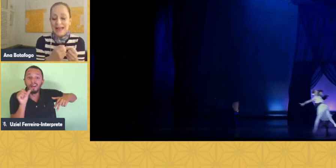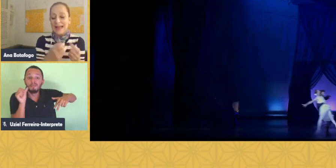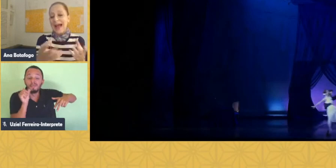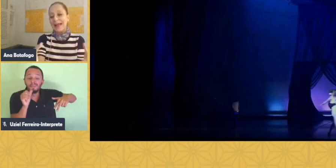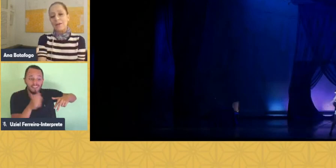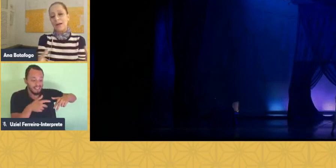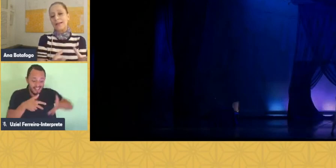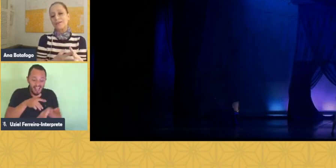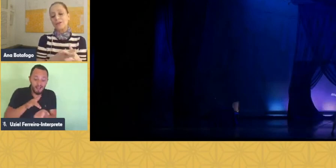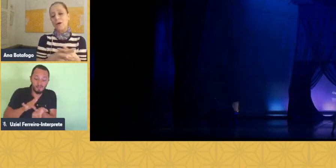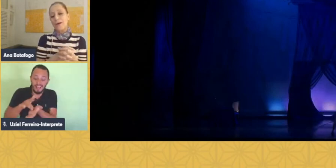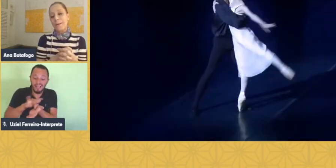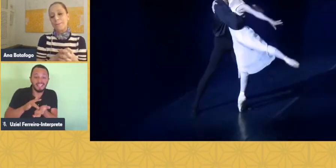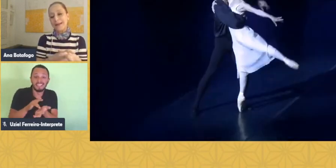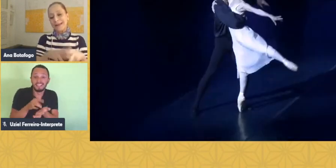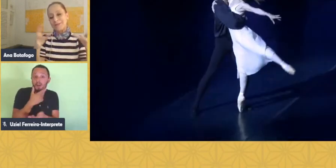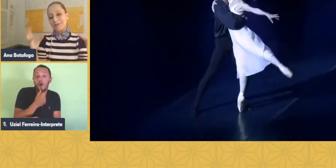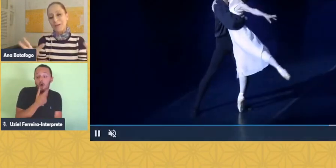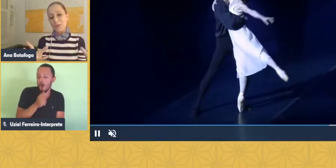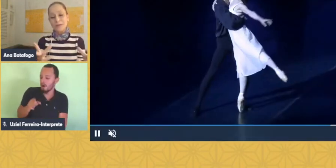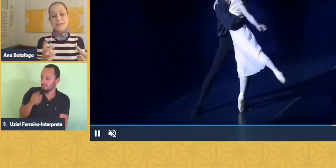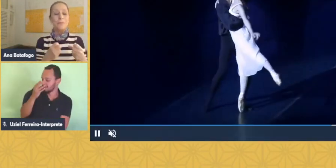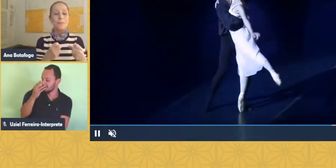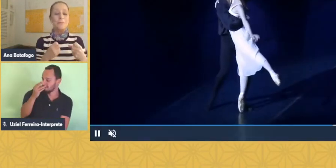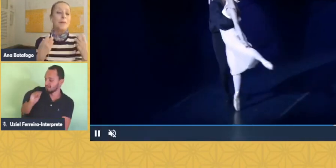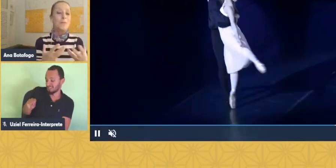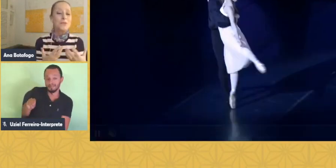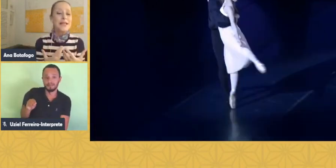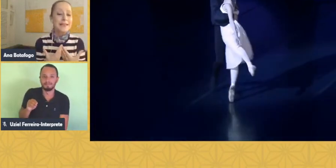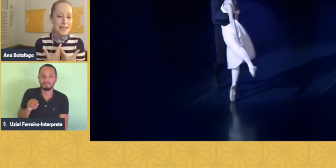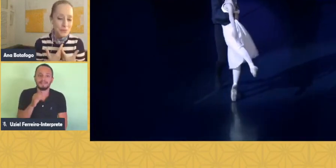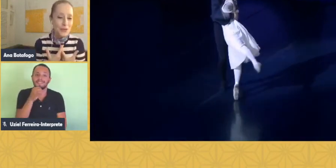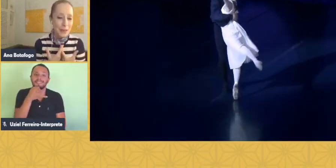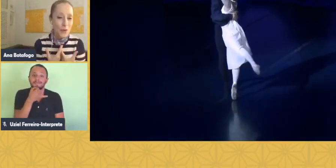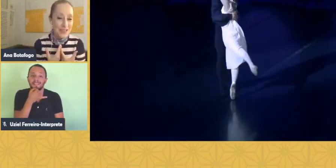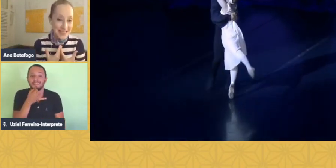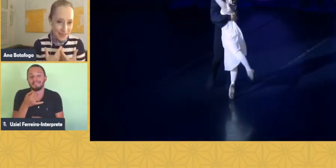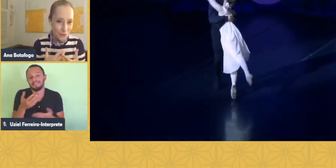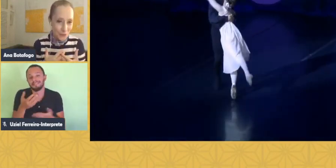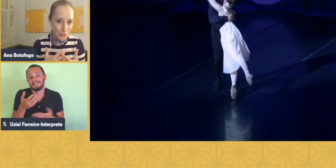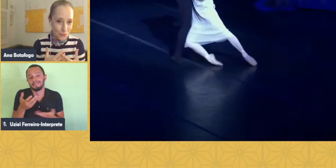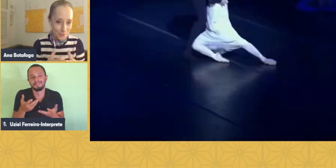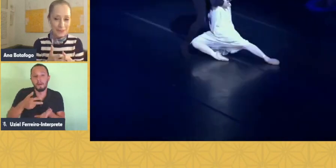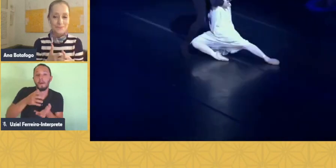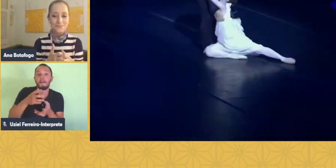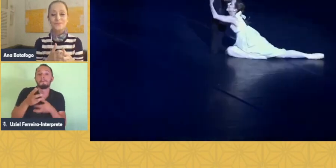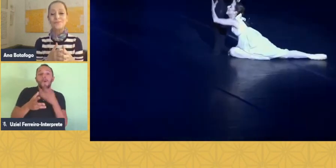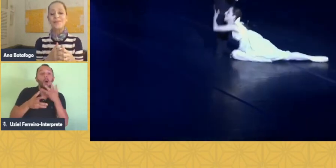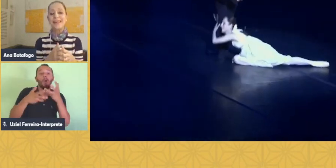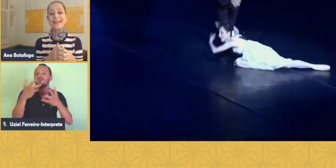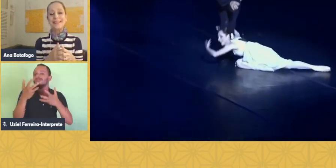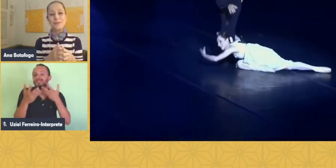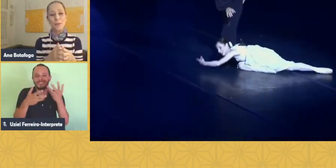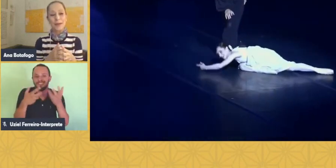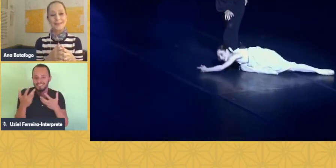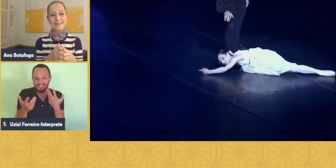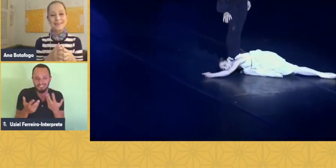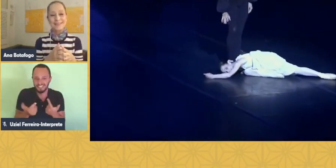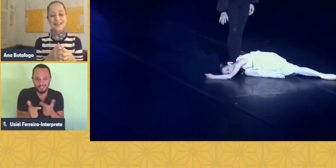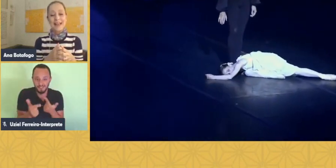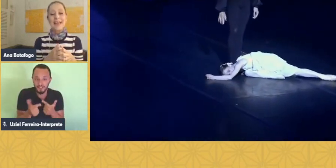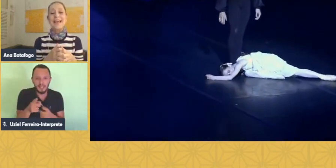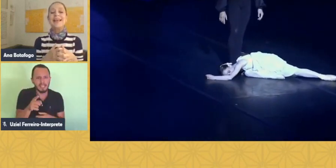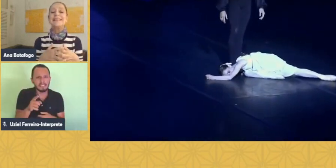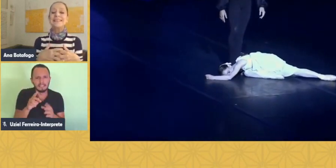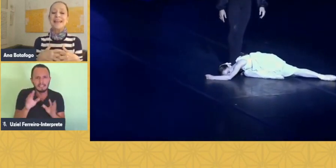é arrasar aí olha só pela que não tem música que a música Traz muita emoção também né mas é seu balé da sua